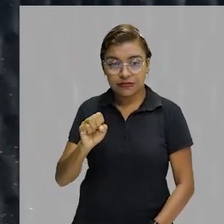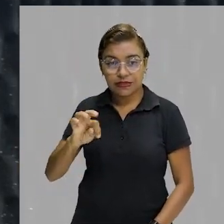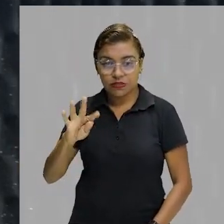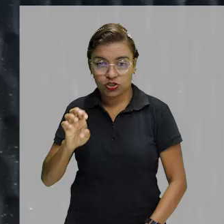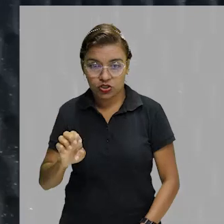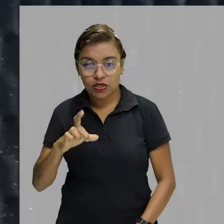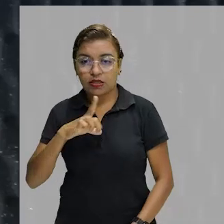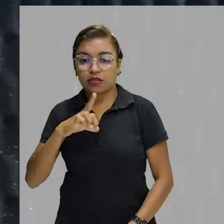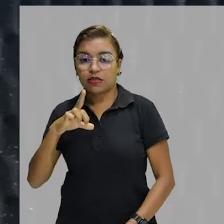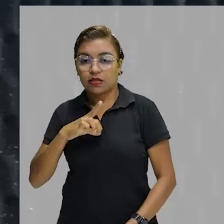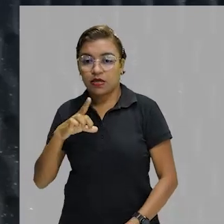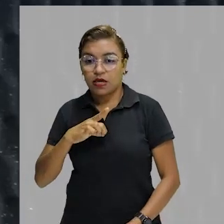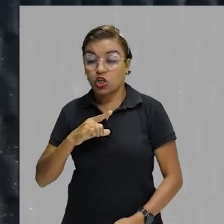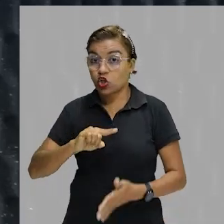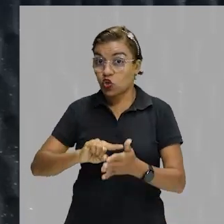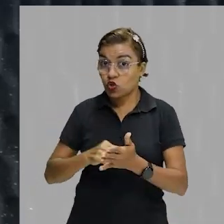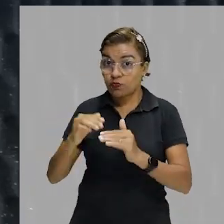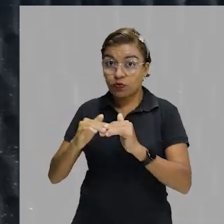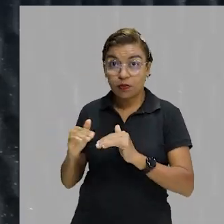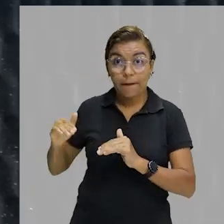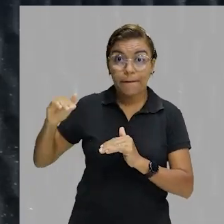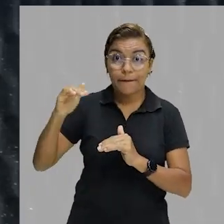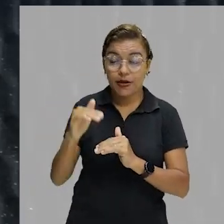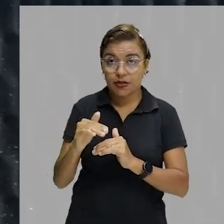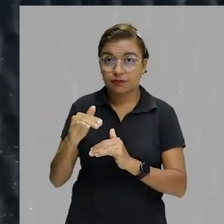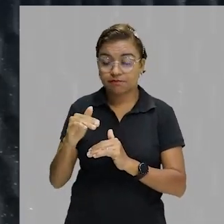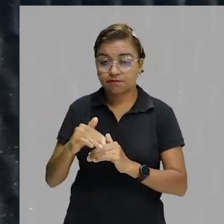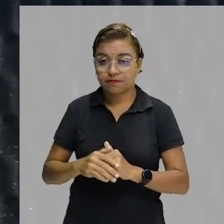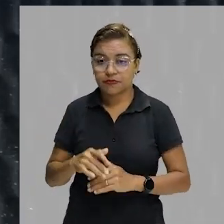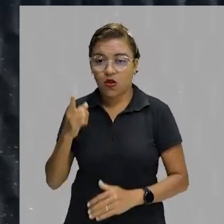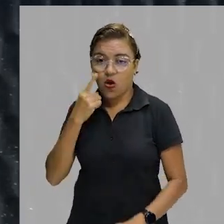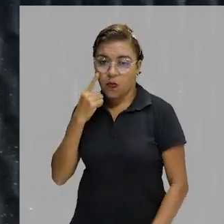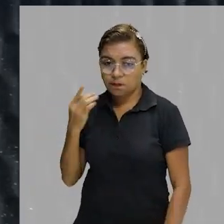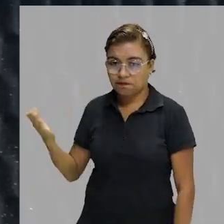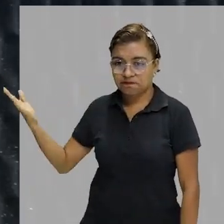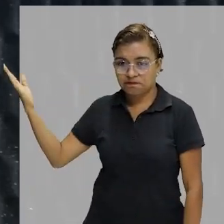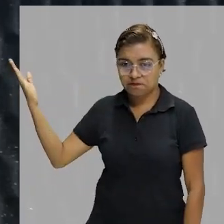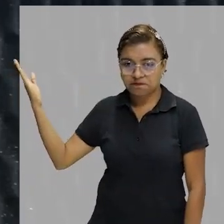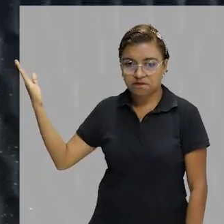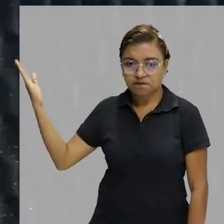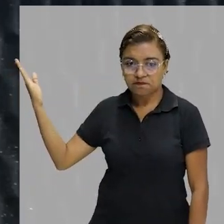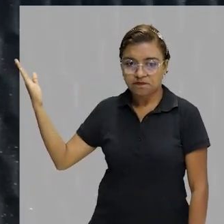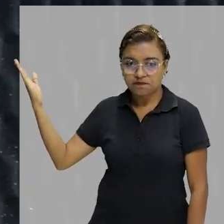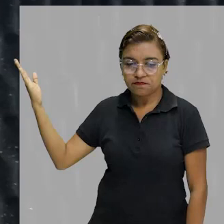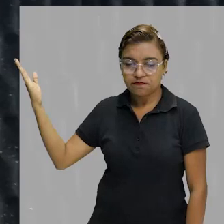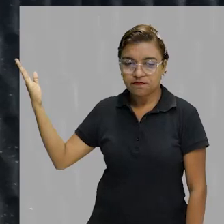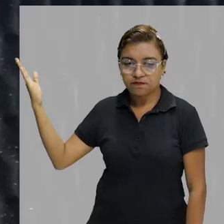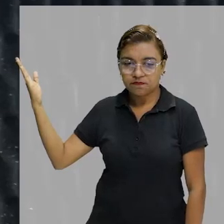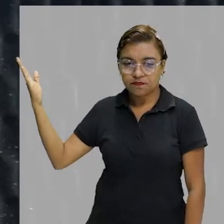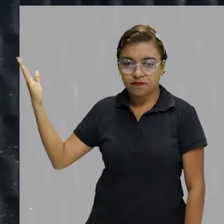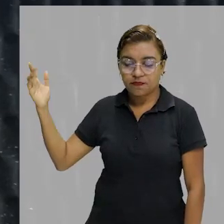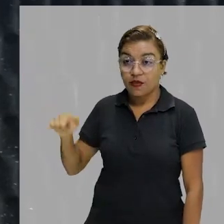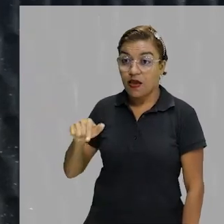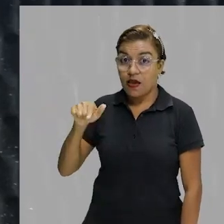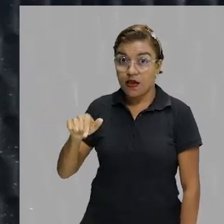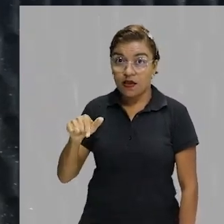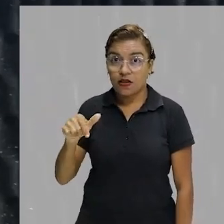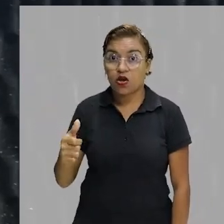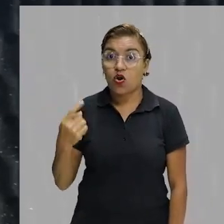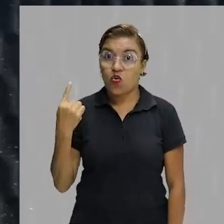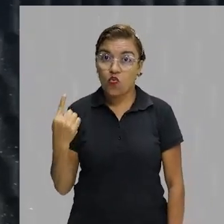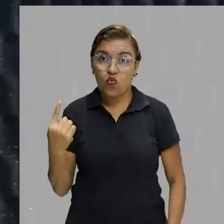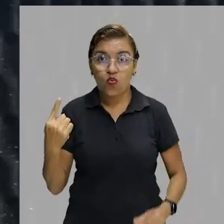seu adversário. Tá aqui, ó. Djokovic e Federer. Djokovic está ganhando de 1-0. O jogo